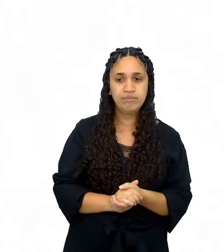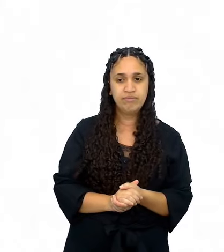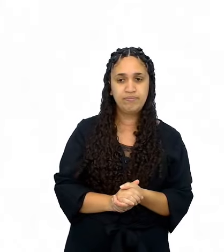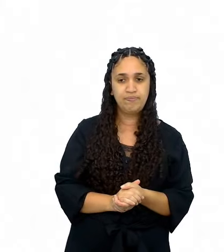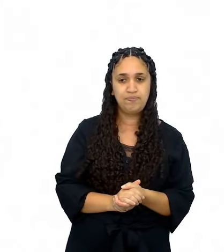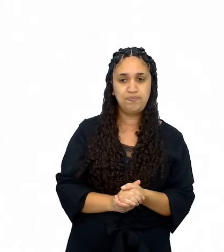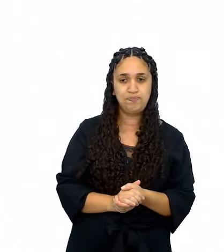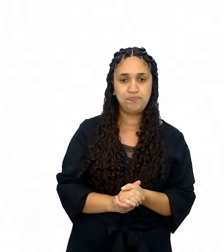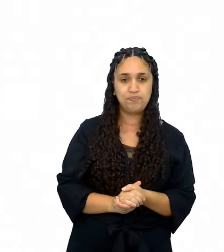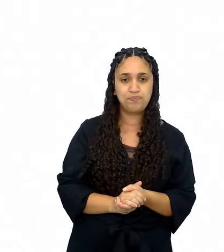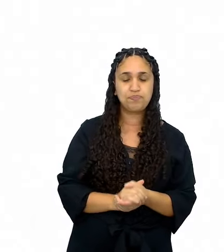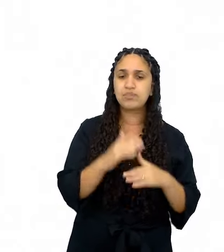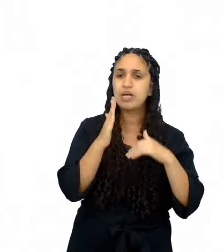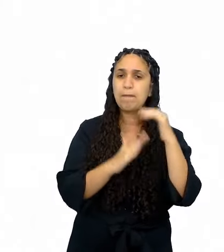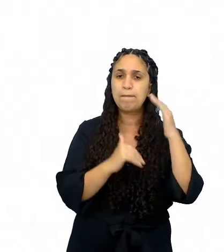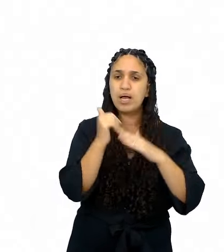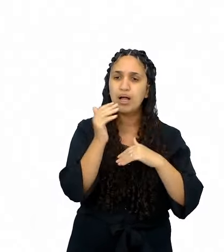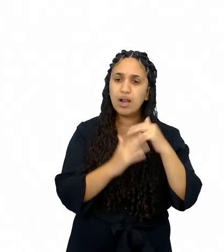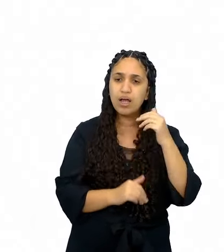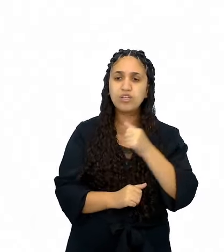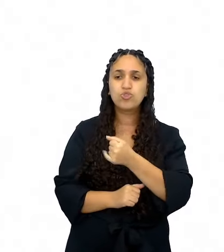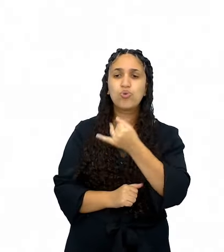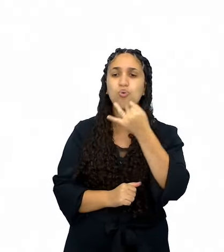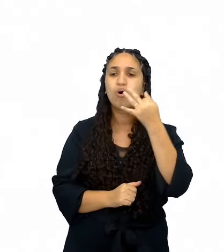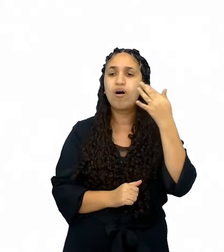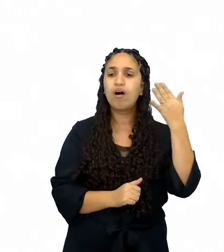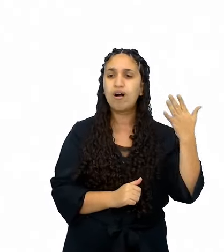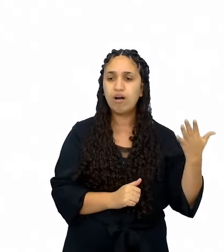favorece esta aula anterior?